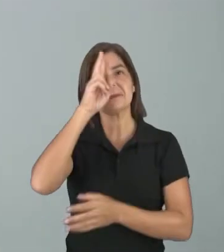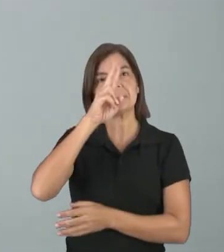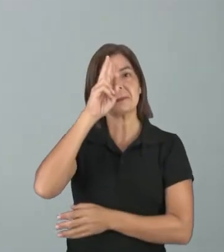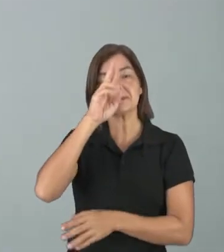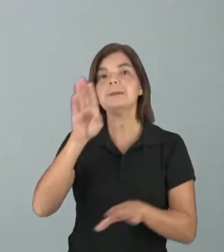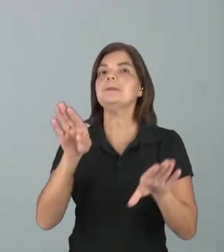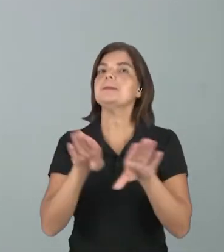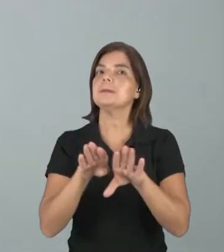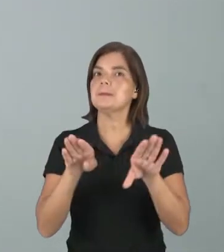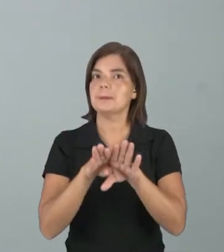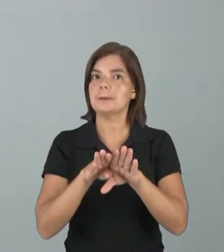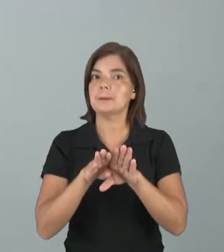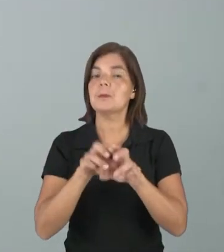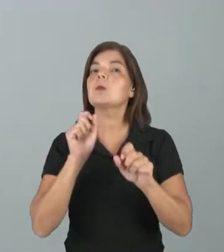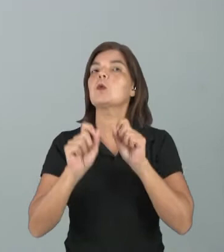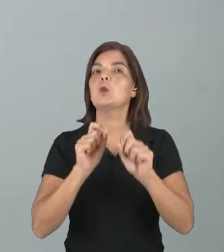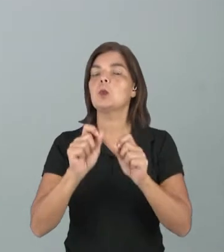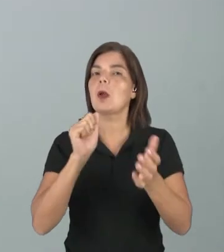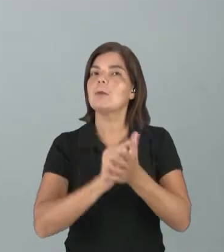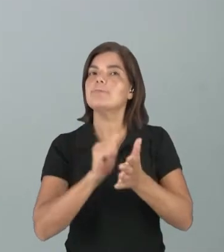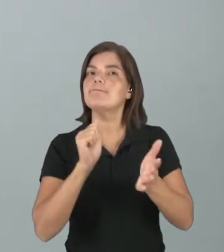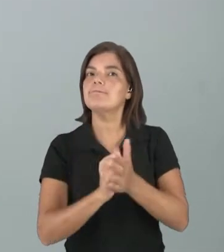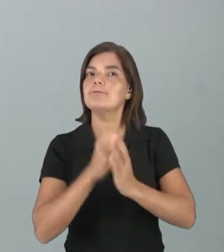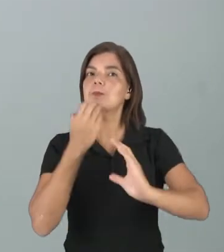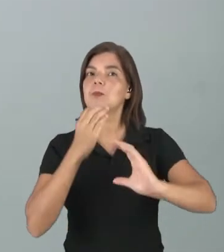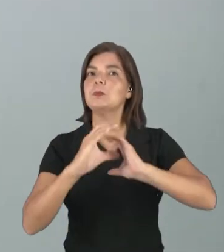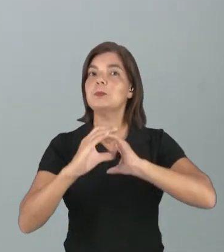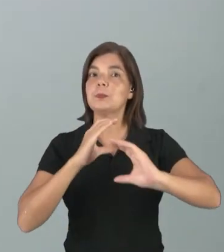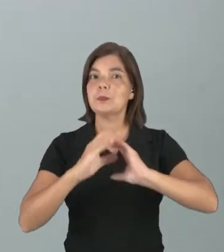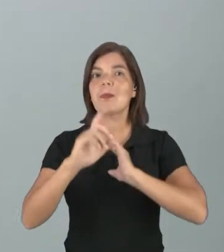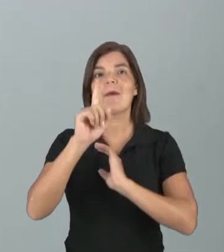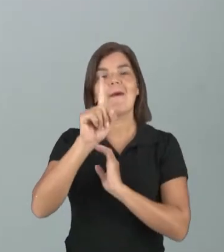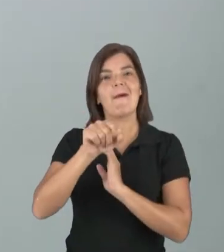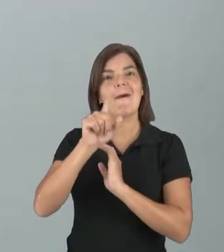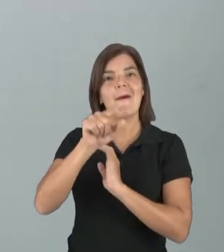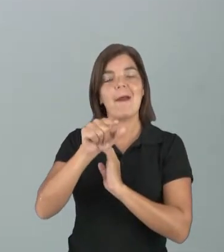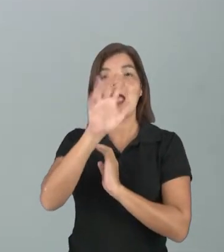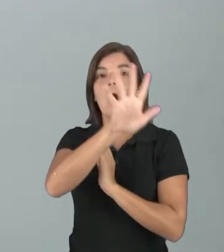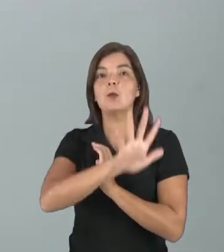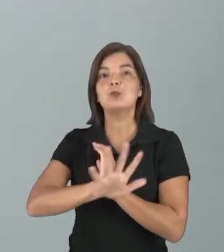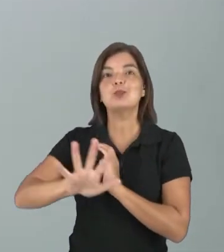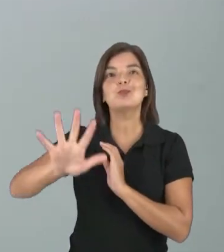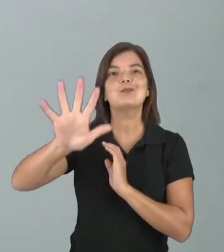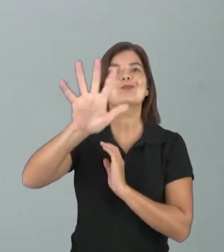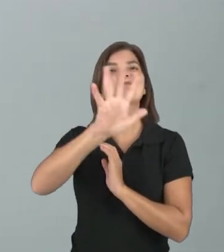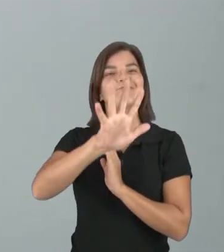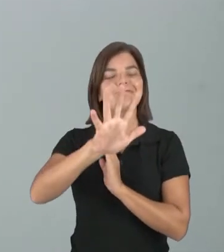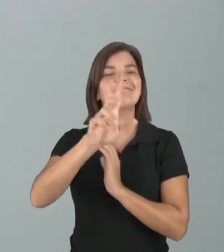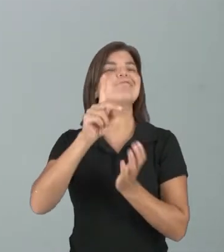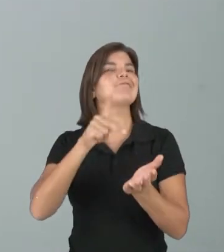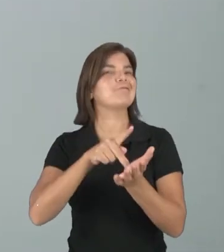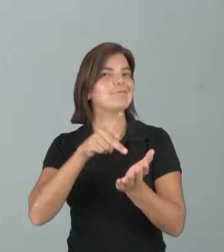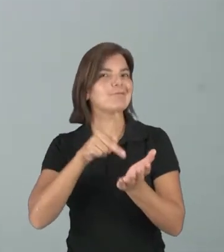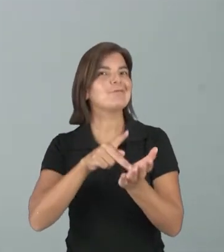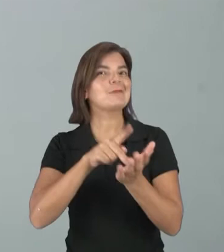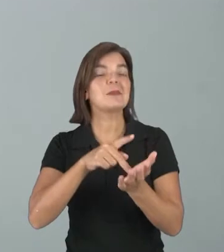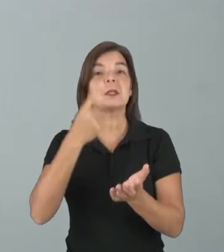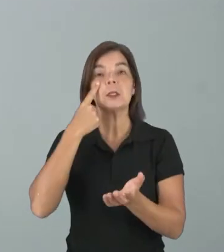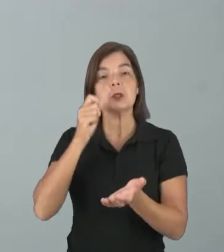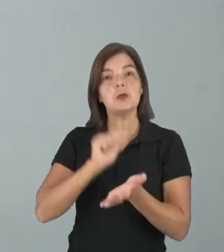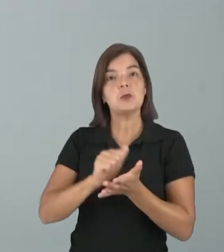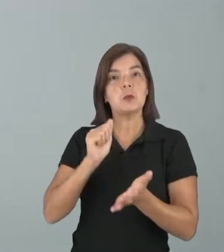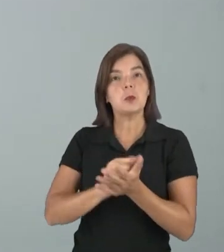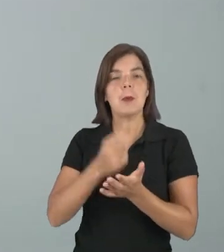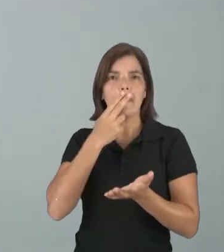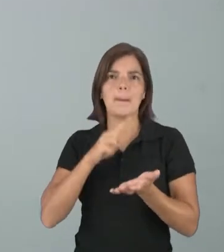lembrando gente que a notação musical a escrita musical ela é universal É isso mesmo quando você